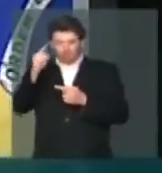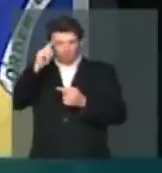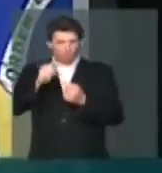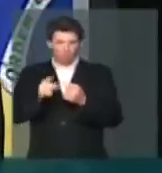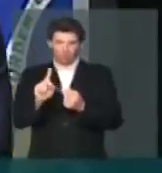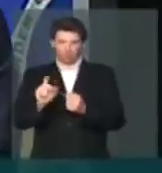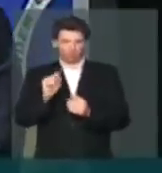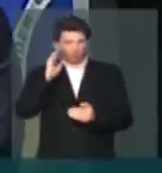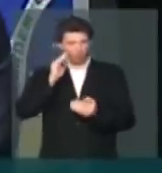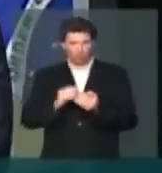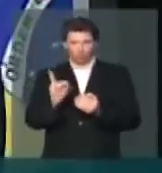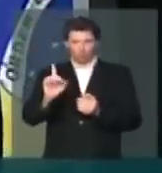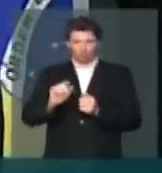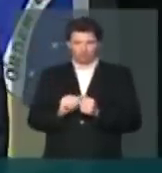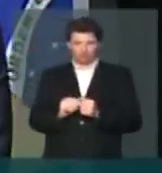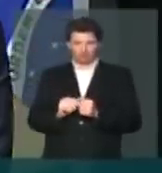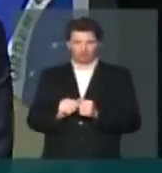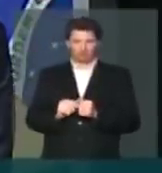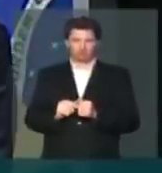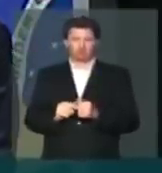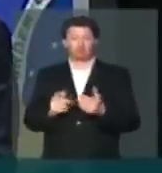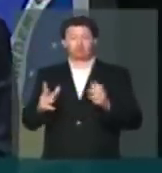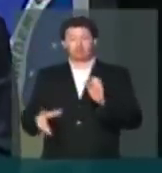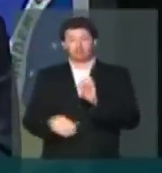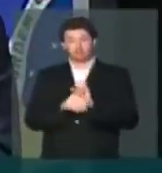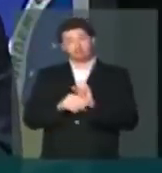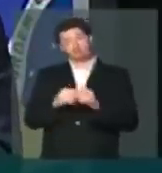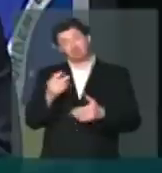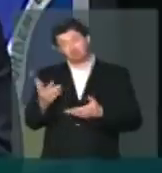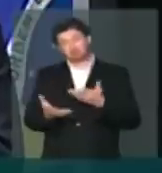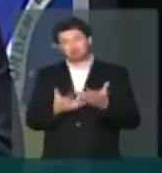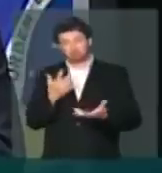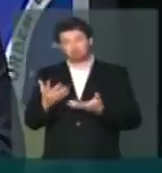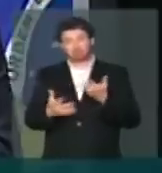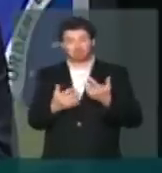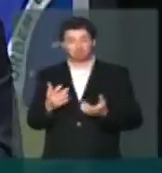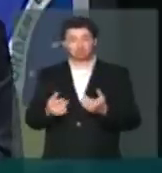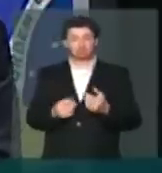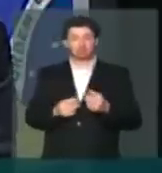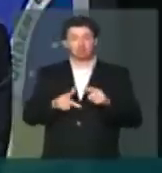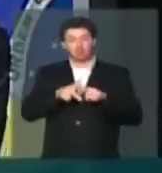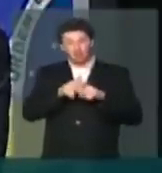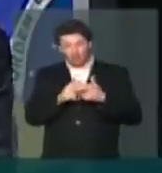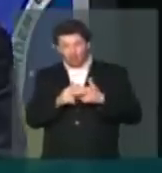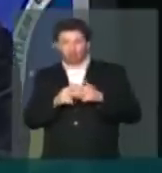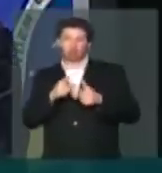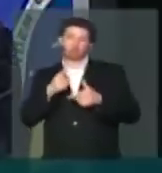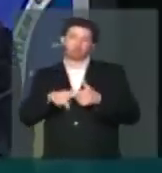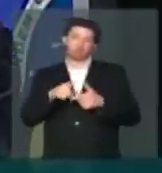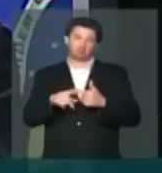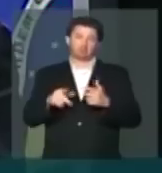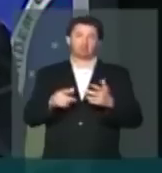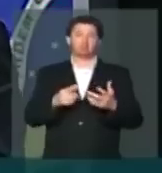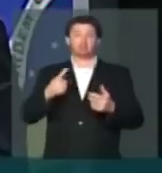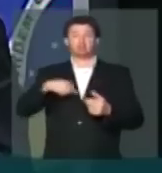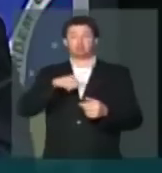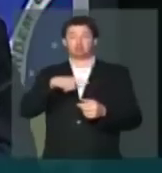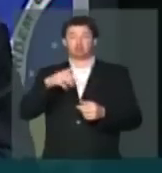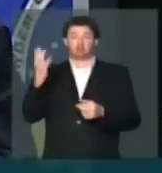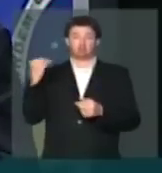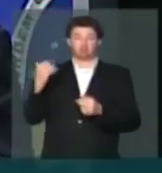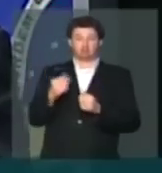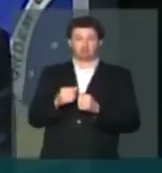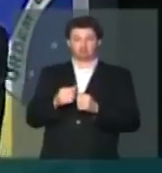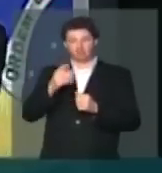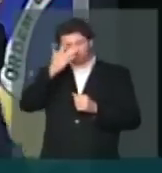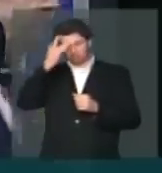concordou. As emendas, de certa maneira, elas reparam problemas que nós tínhamos, que